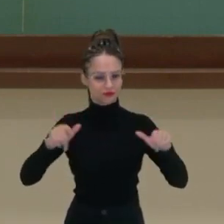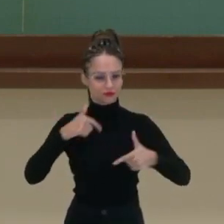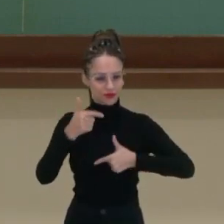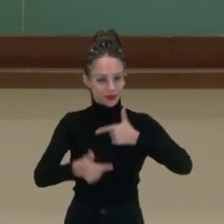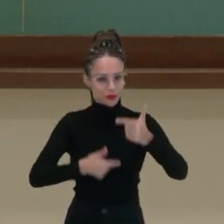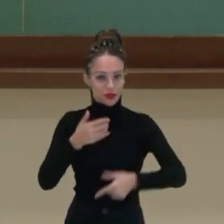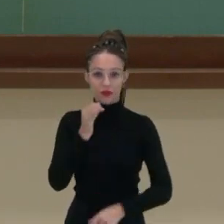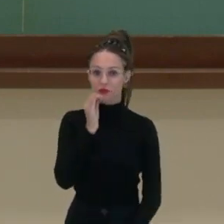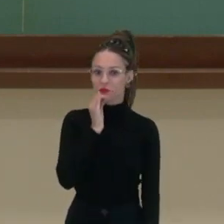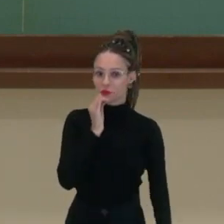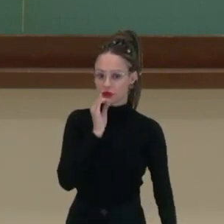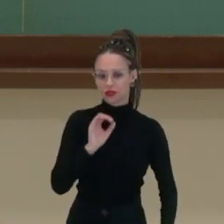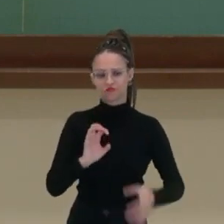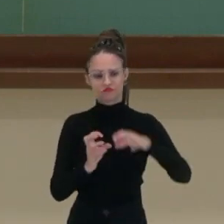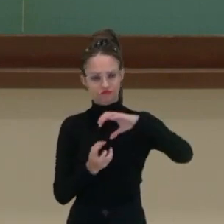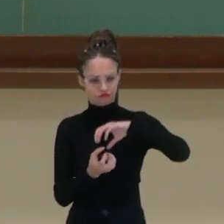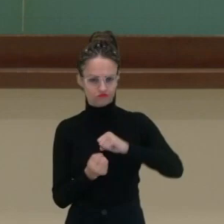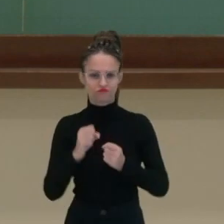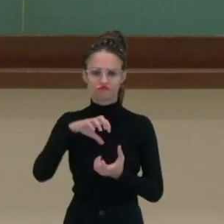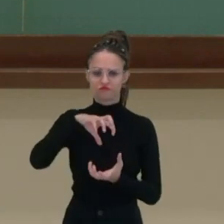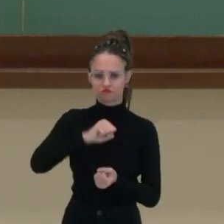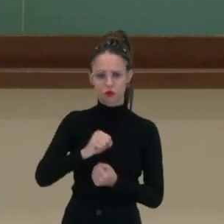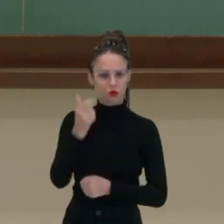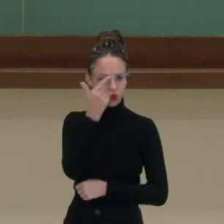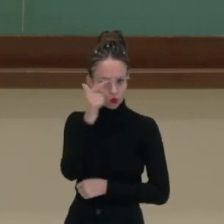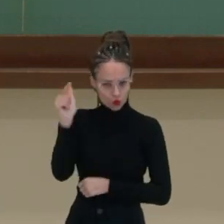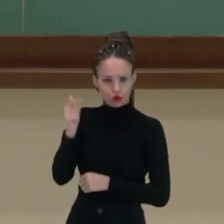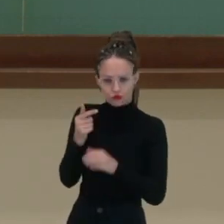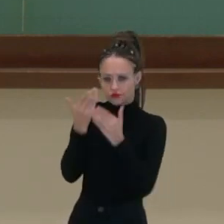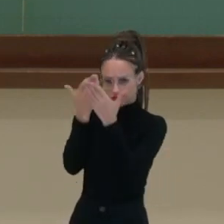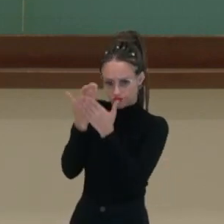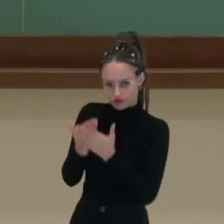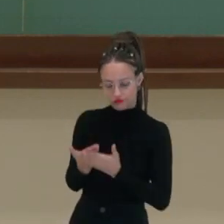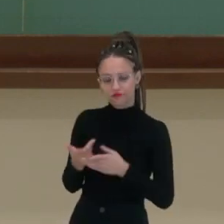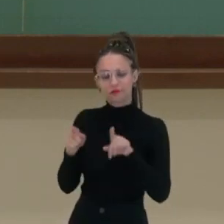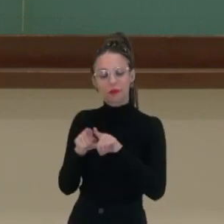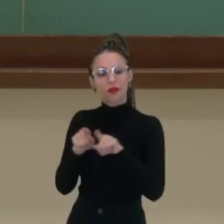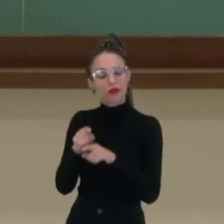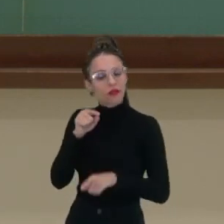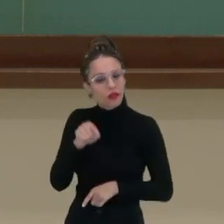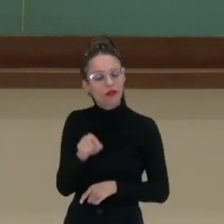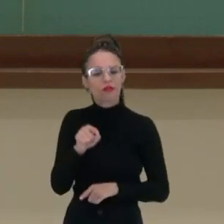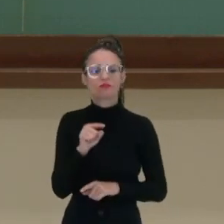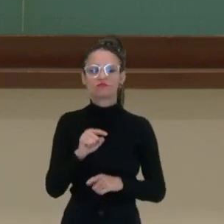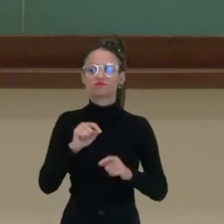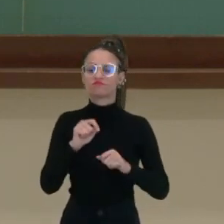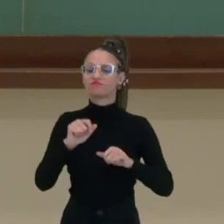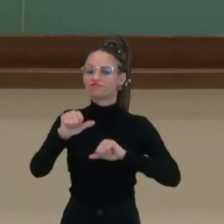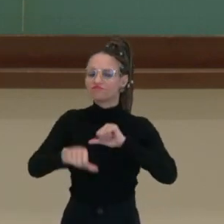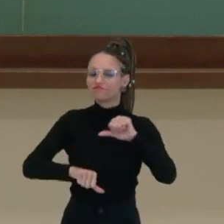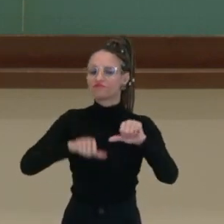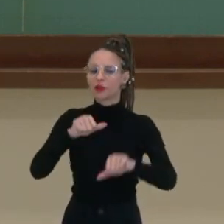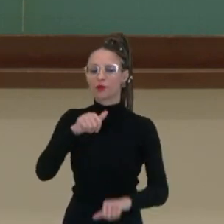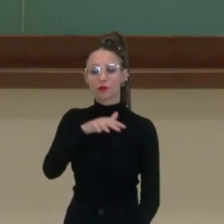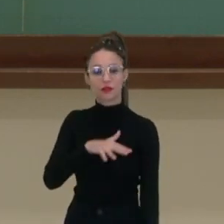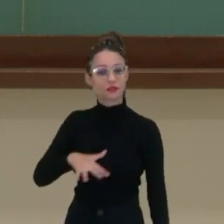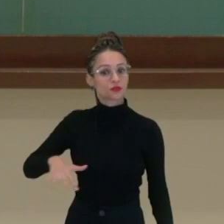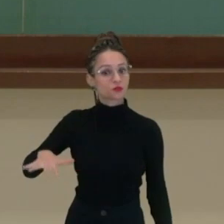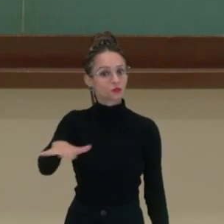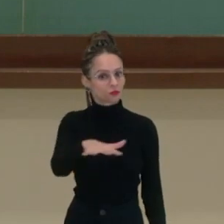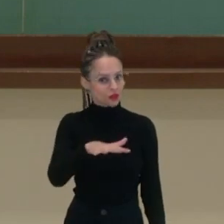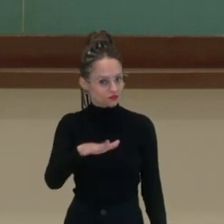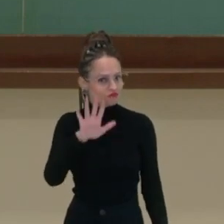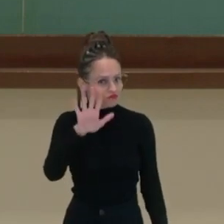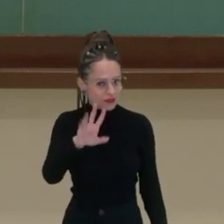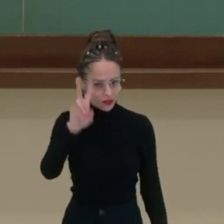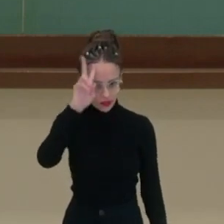exemplo a questão do artesanato e outros que nós iremos ver, eles transformam o espaço onde está, lembrando